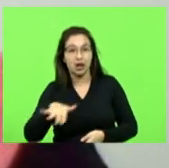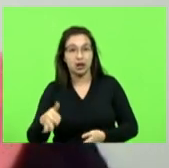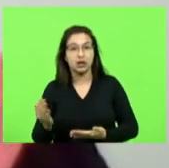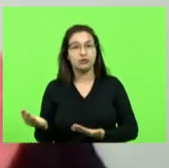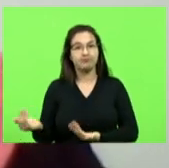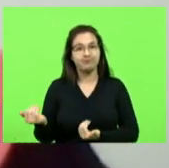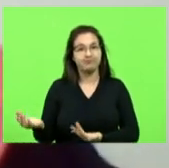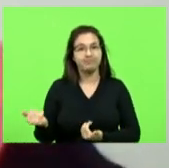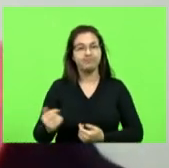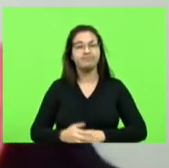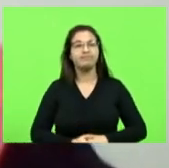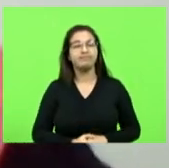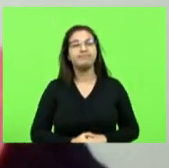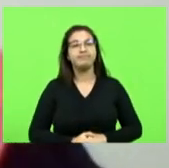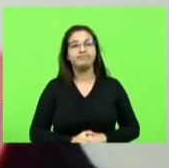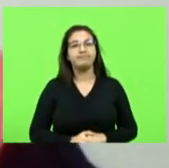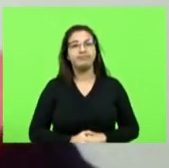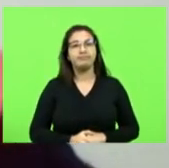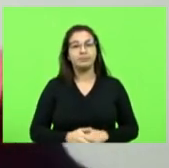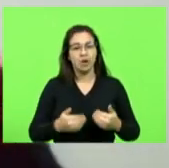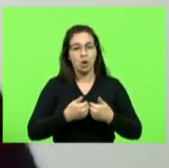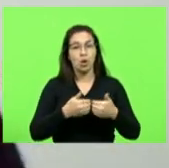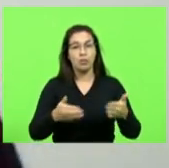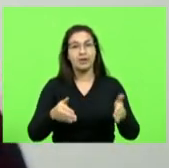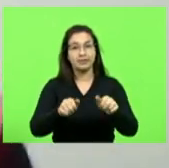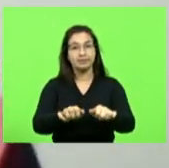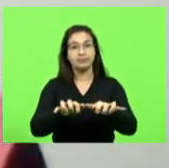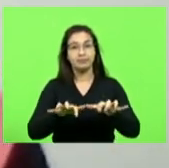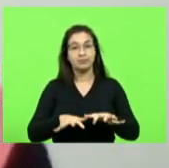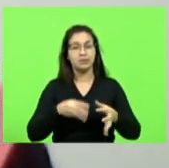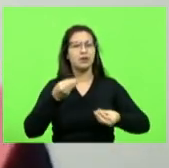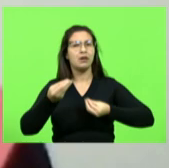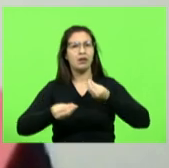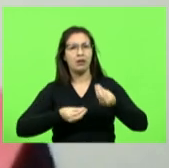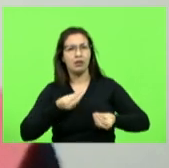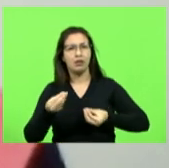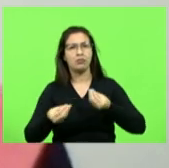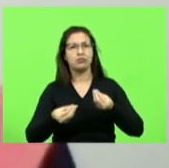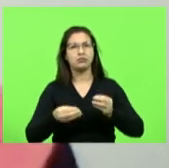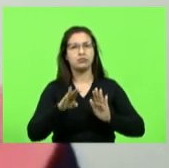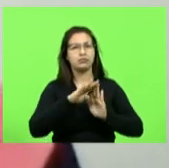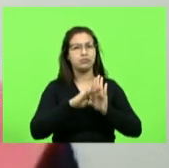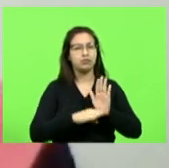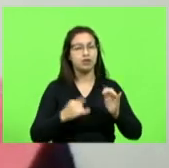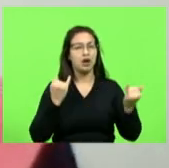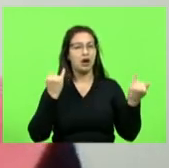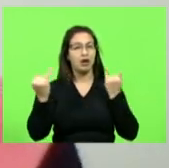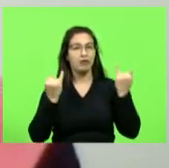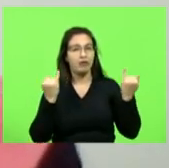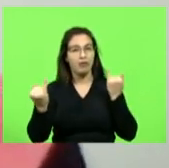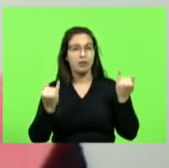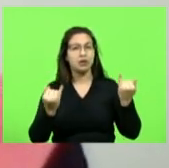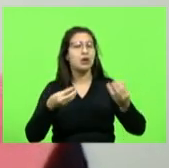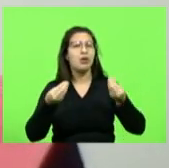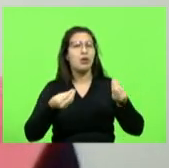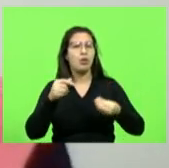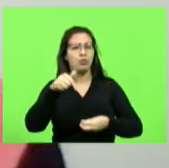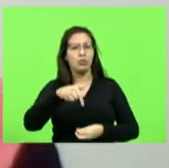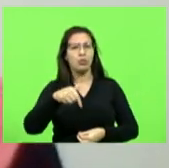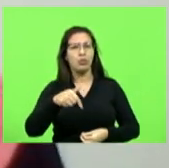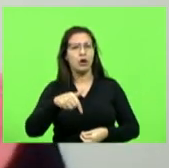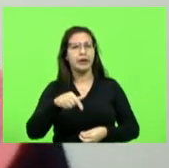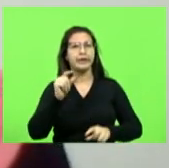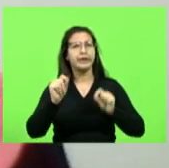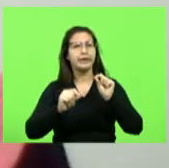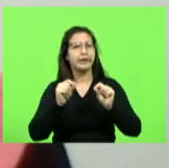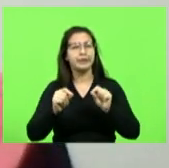quero, desta forma, abrindo esta audiência, então, trazer as informações com relação à dinâmica de como essa audiência vai funcionar.